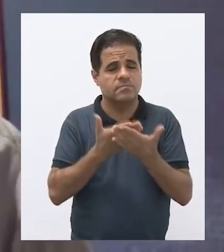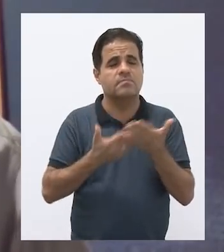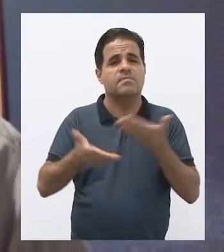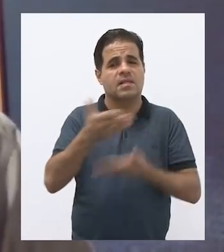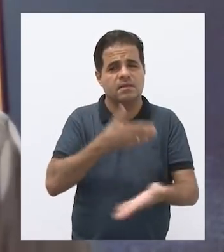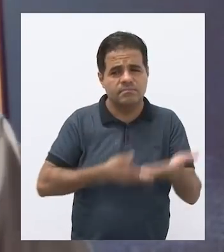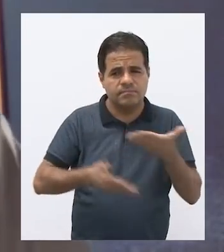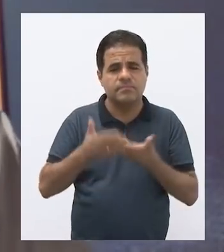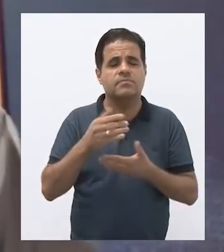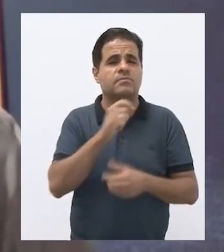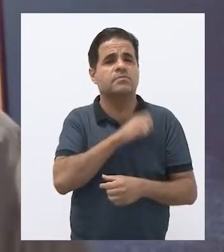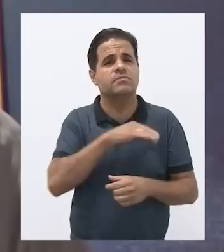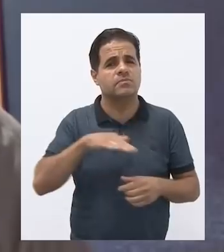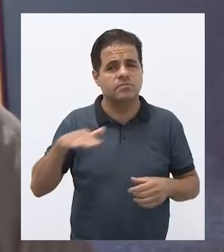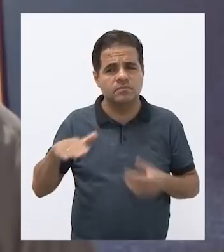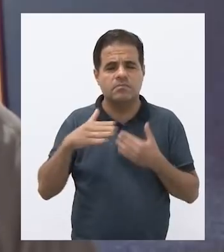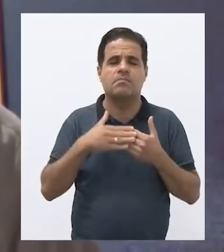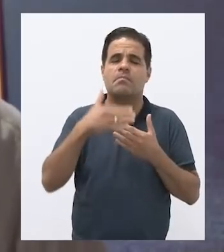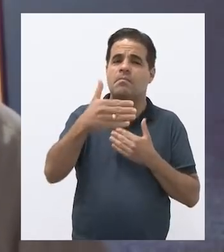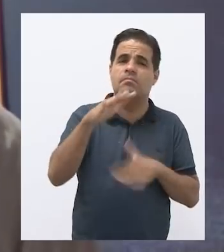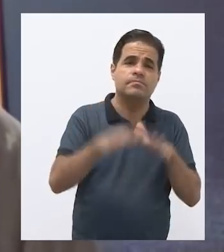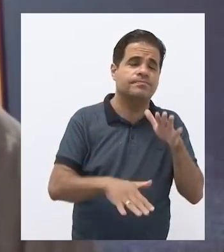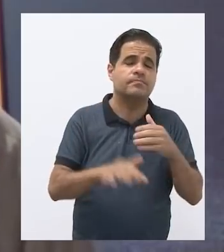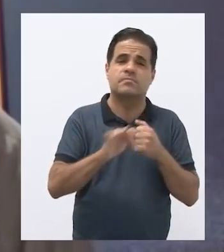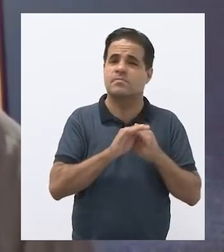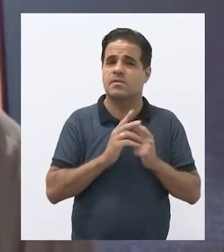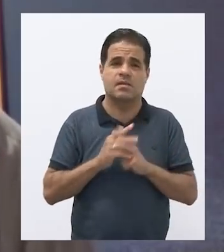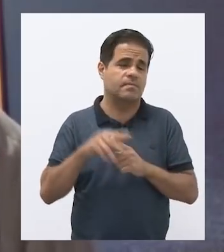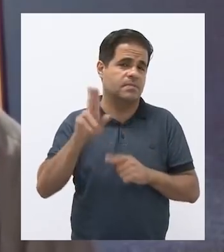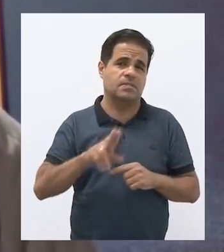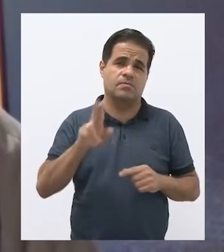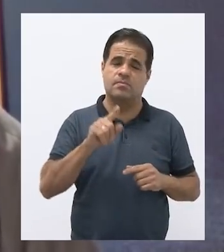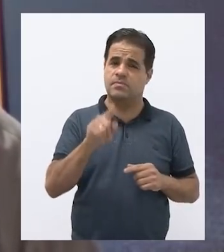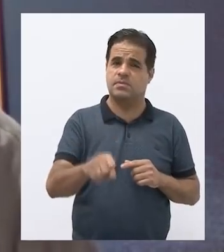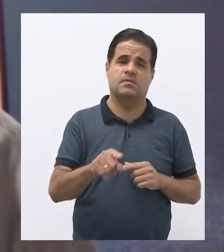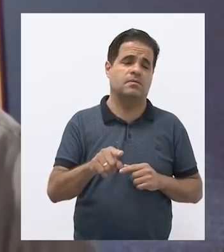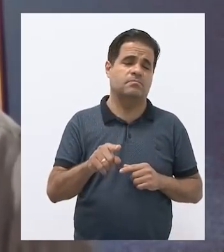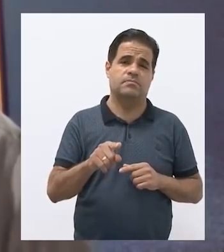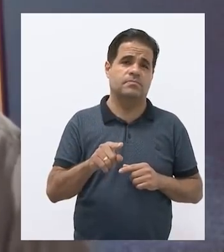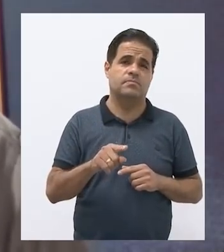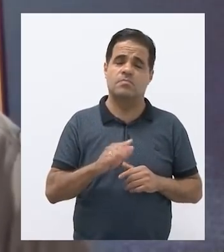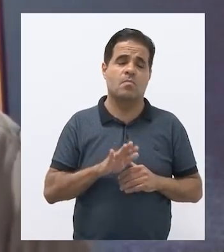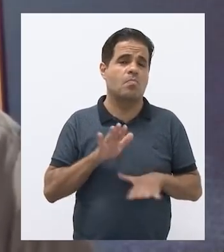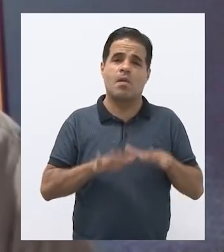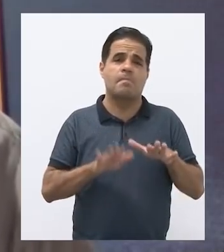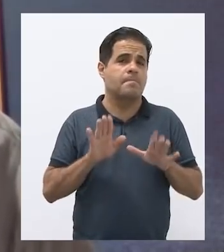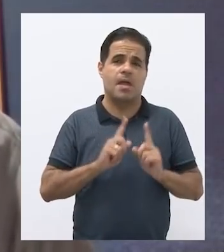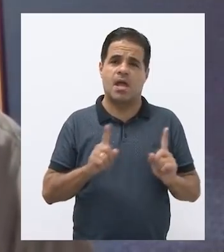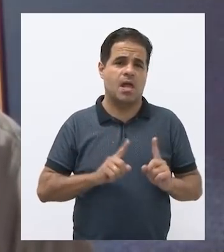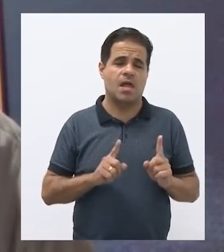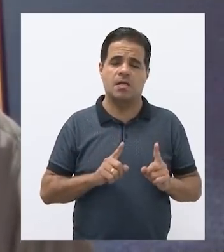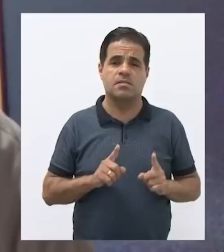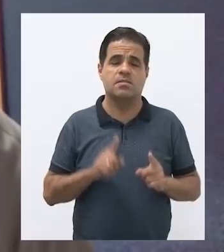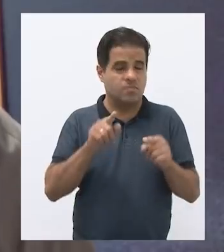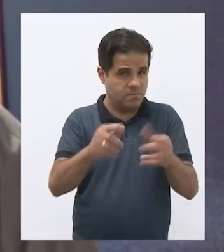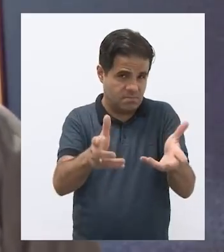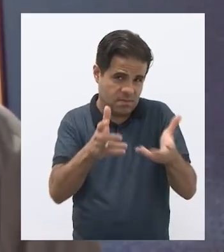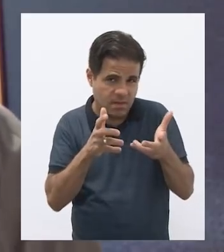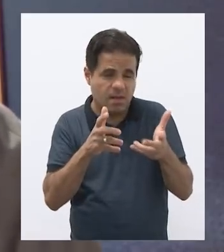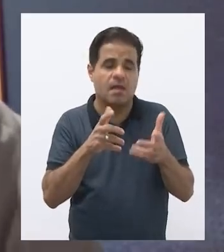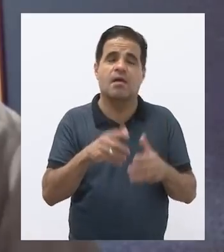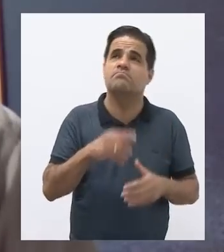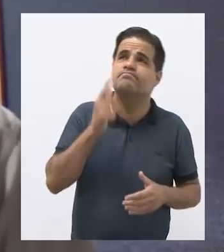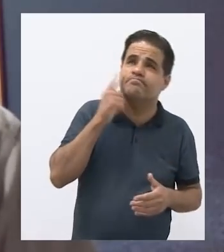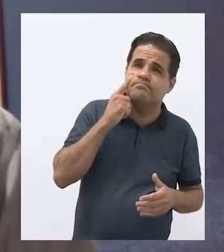com o aluno, independe da ferramenta que você está usando. Independe de você